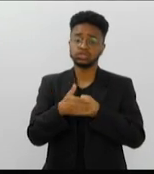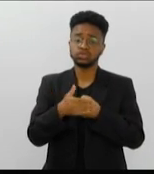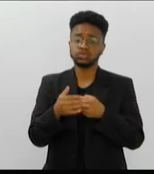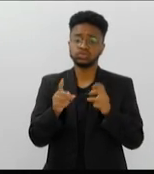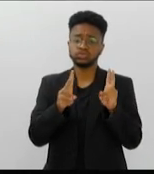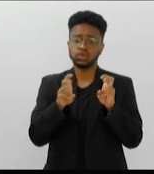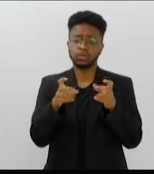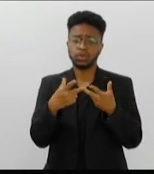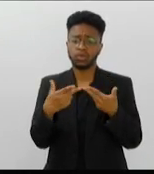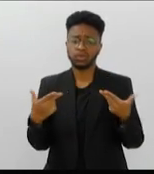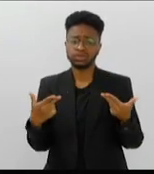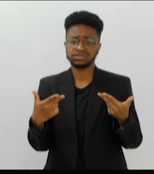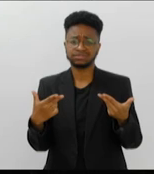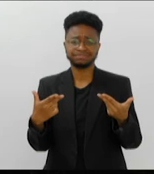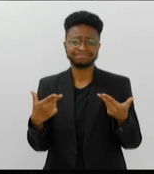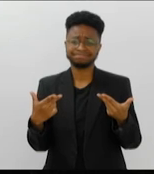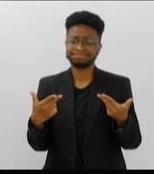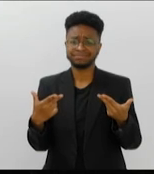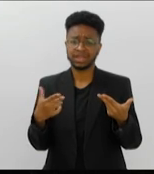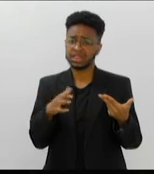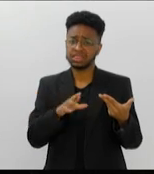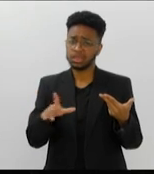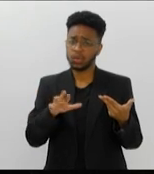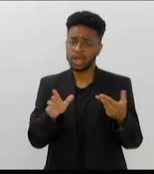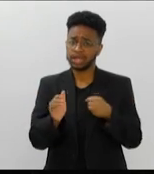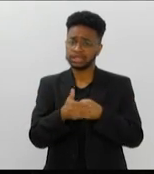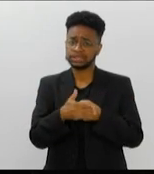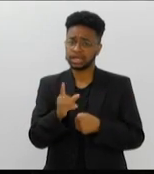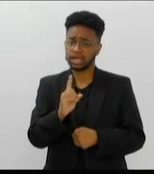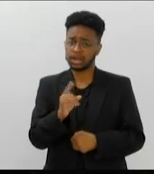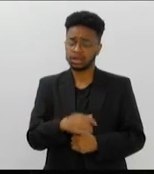temas que não são sigilosos.